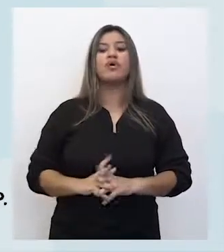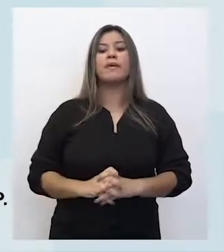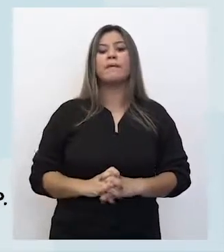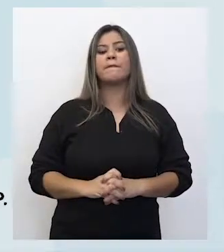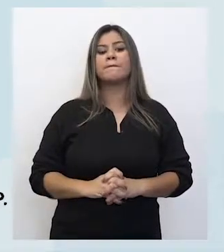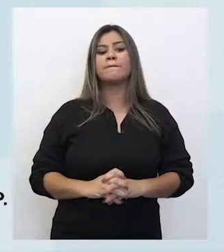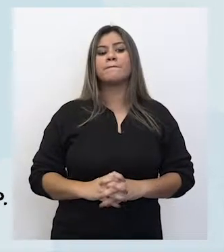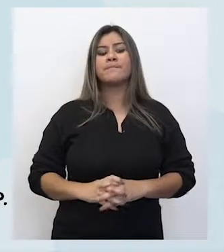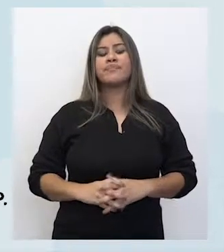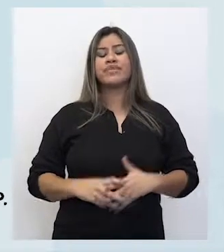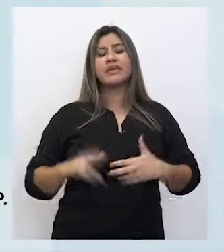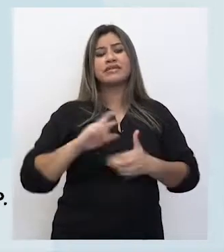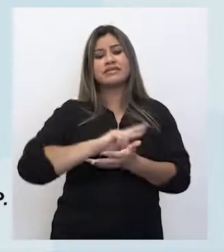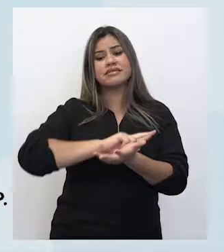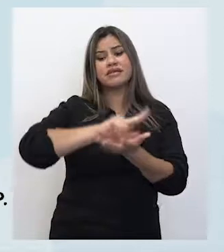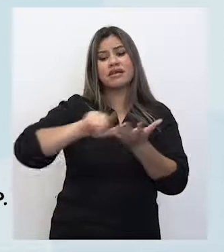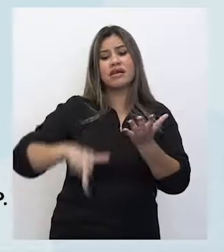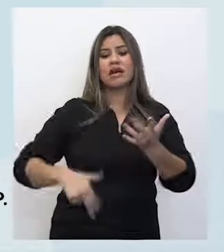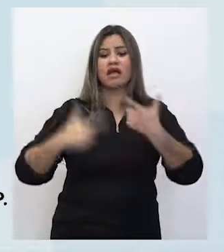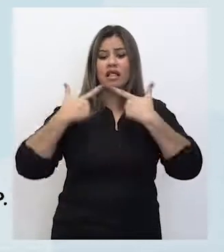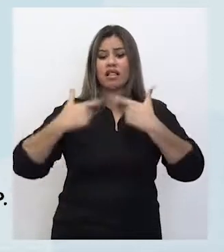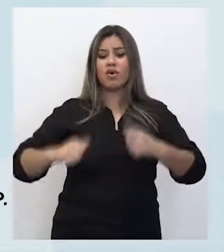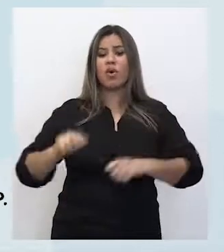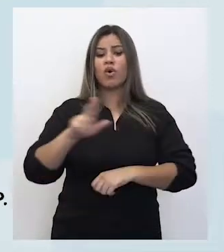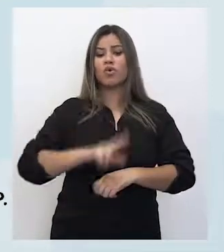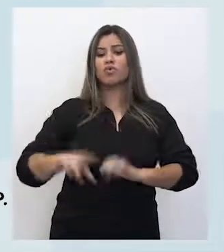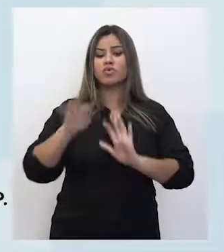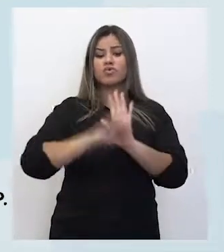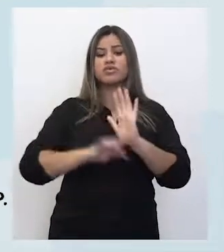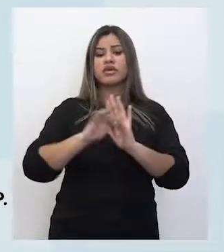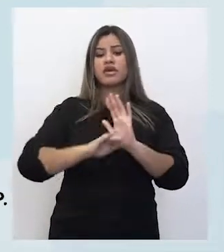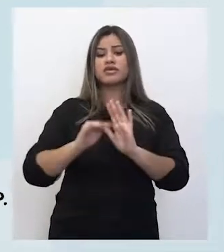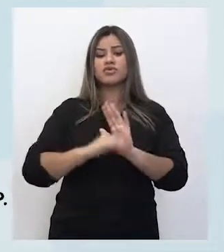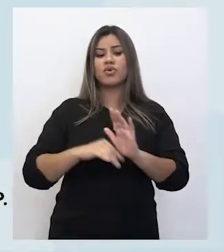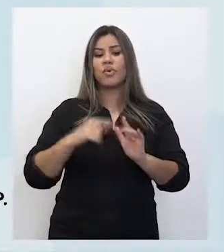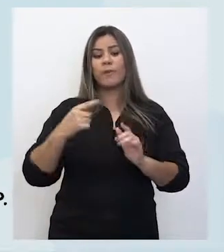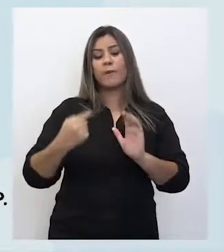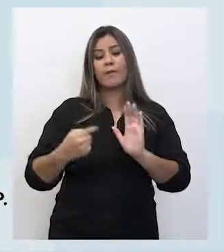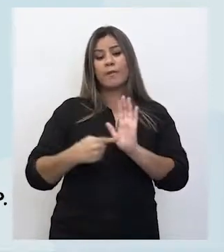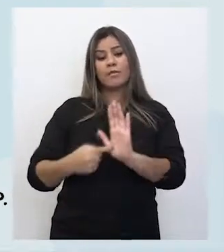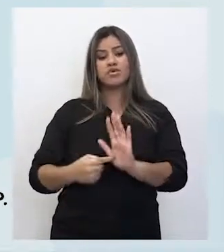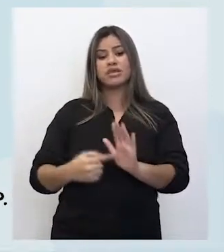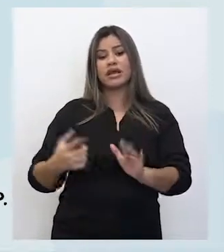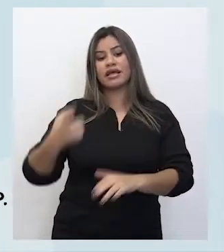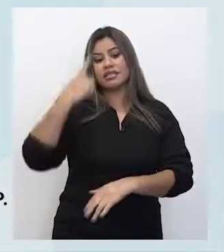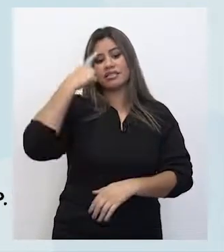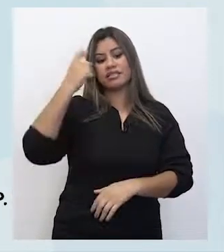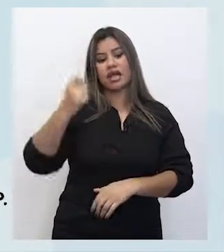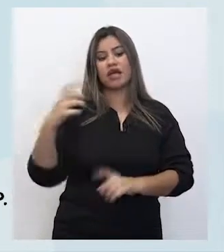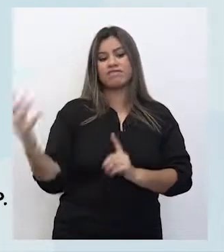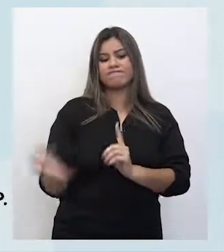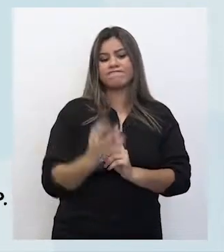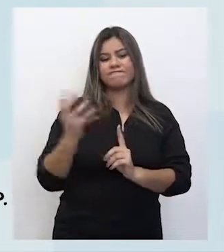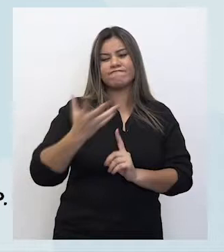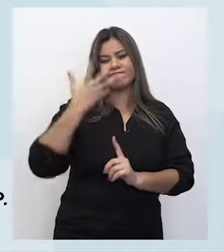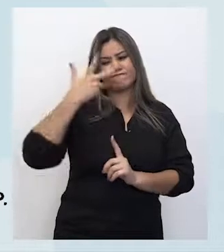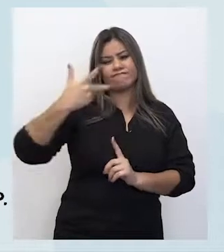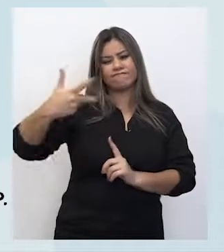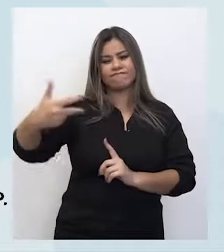Que recursos linguísticos o autor utiliza nesse texto para sustentar as ideias e